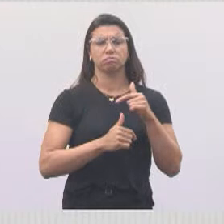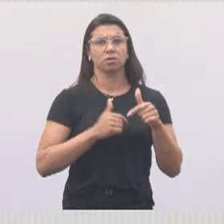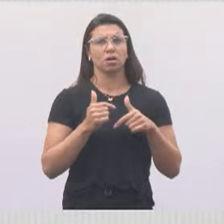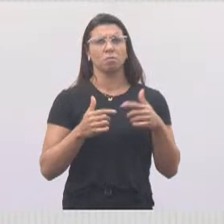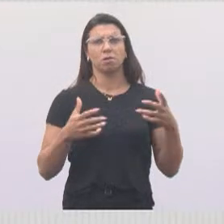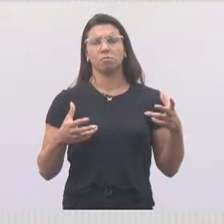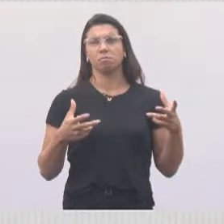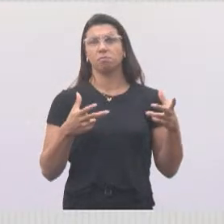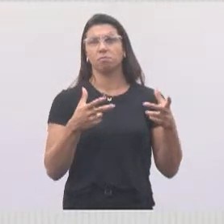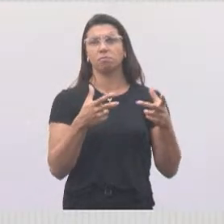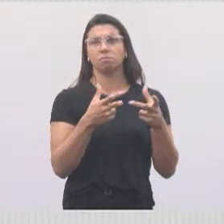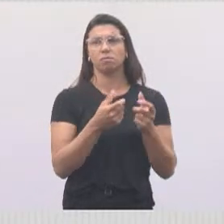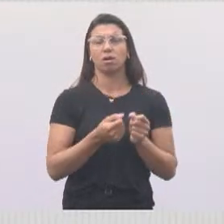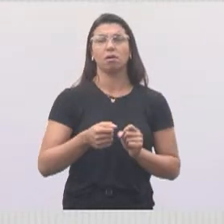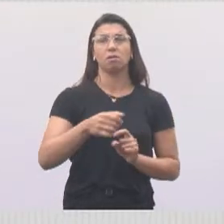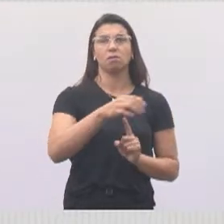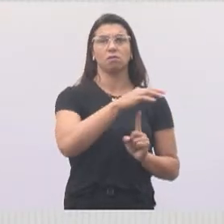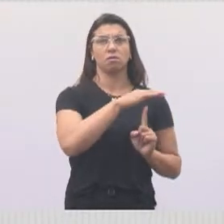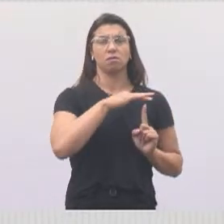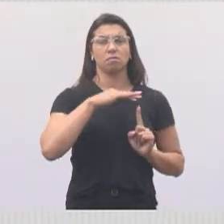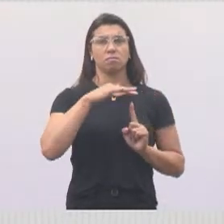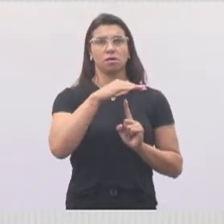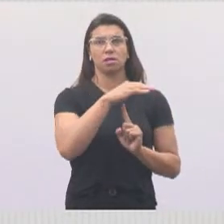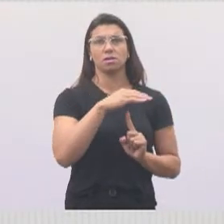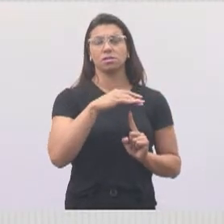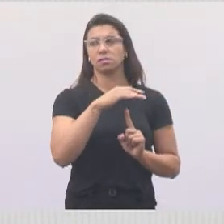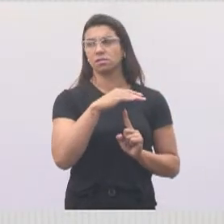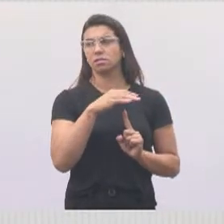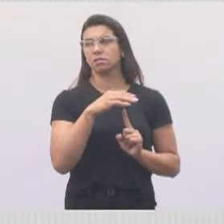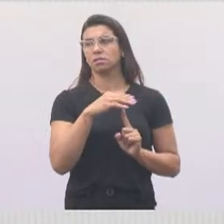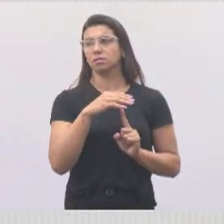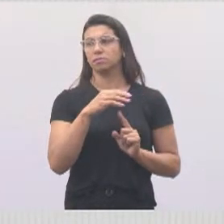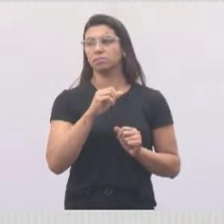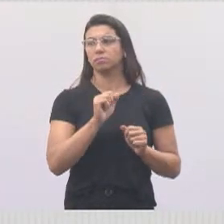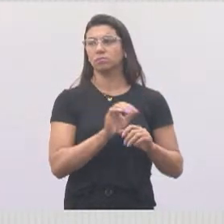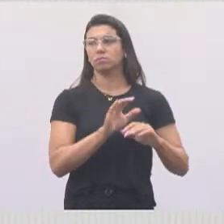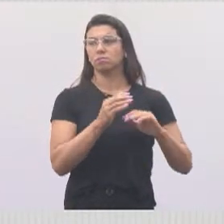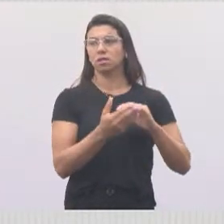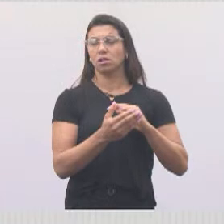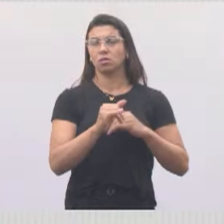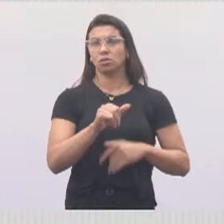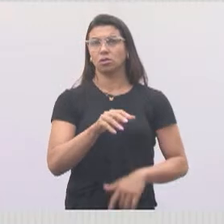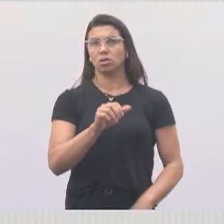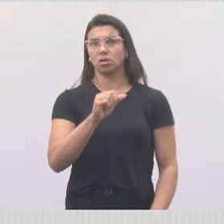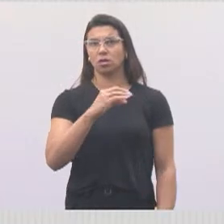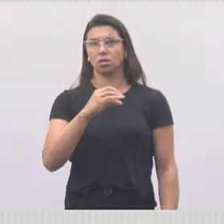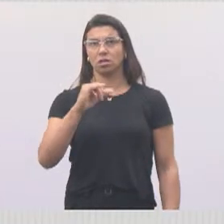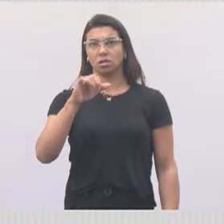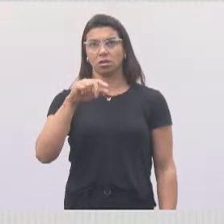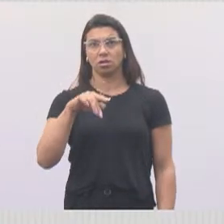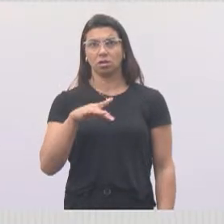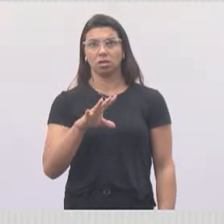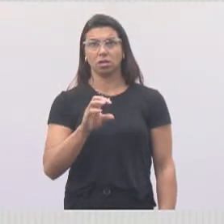bem bacana na Praça Tancredo Neves, lá no bairro do Jardim Jacinto. Ok?